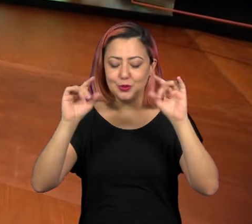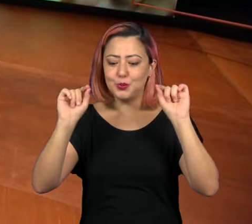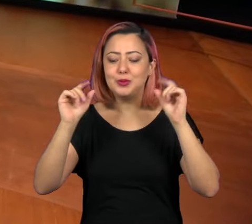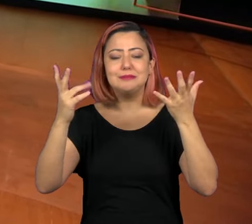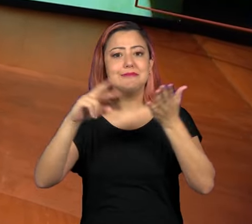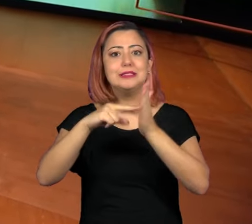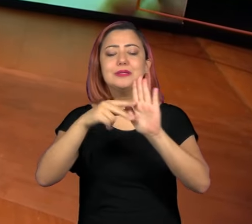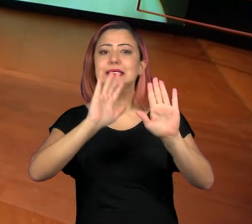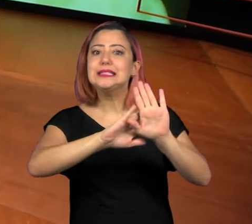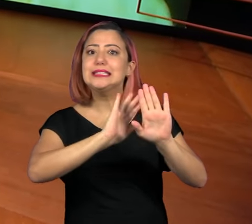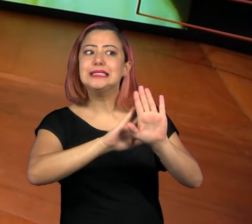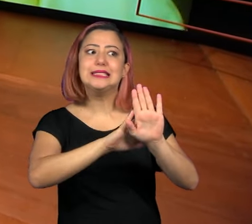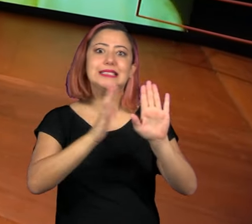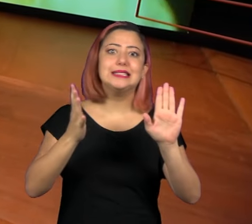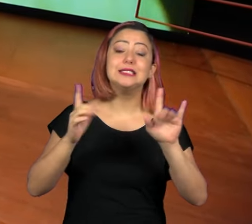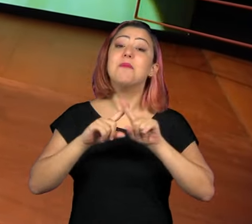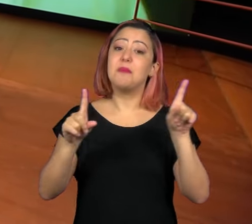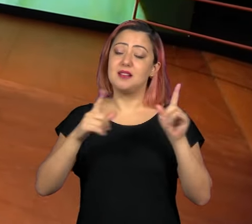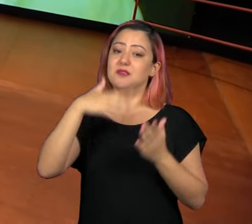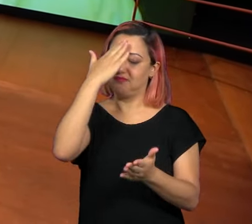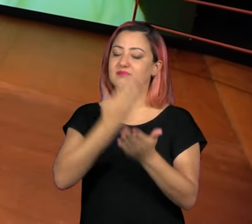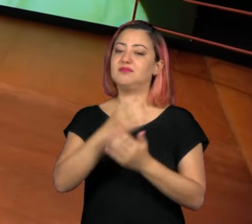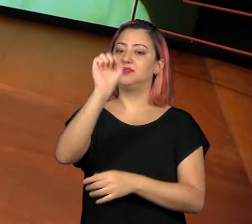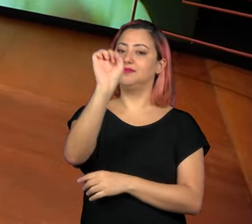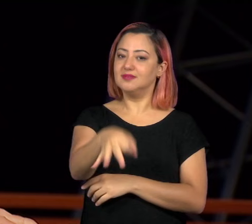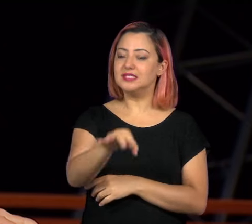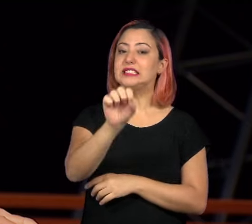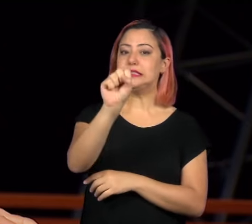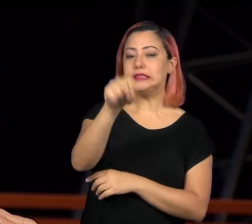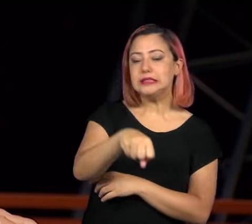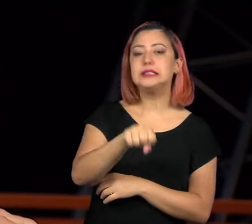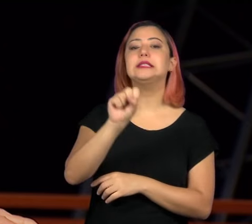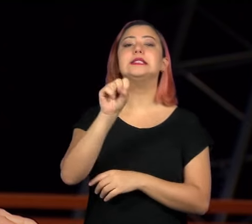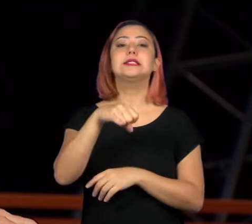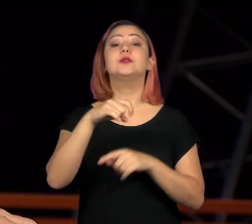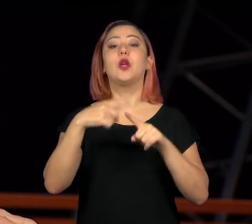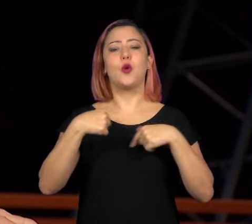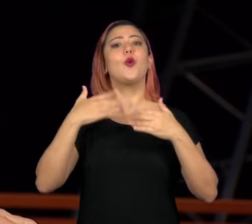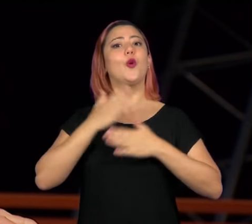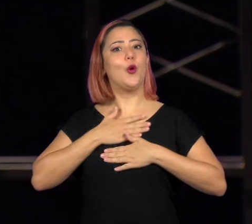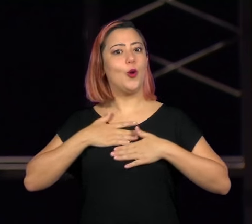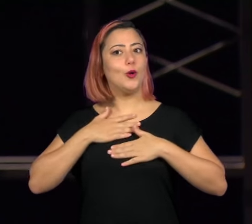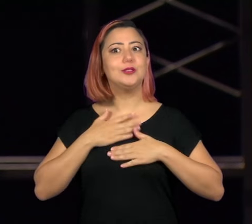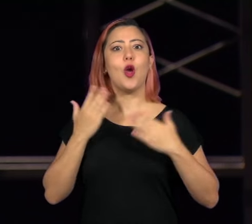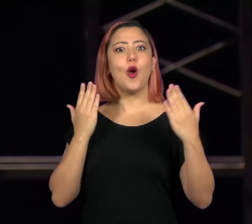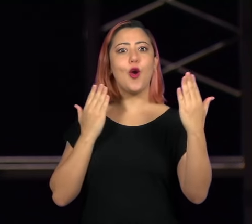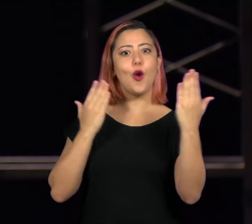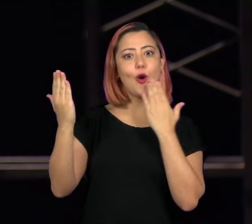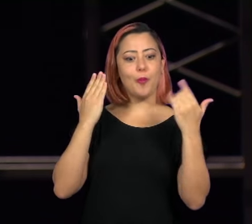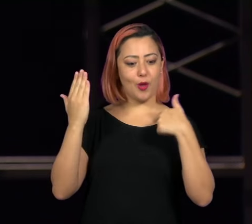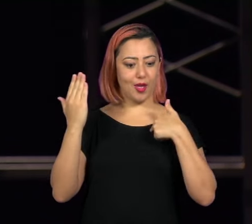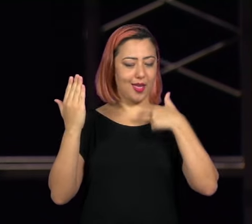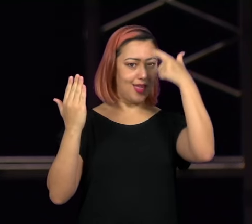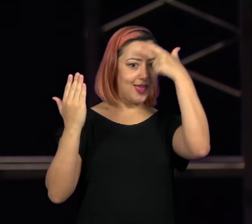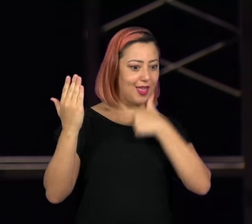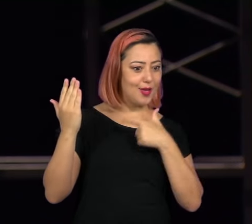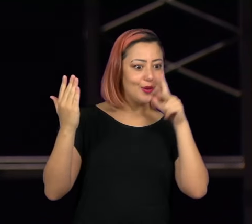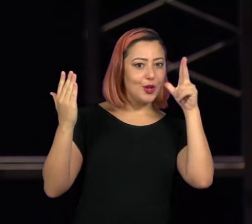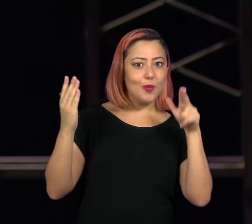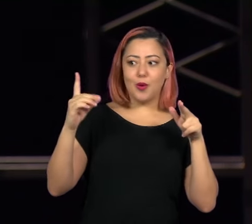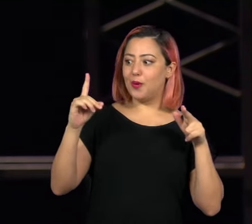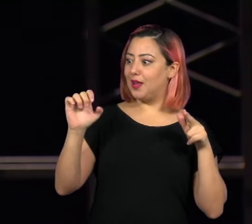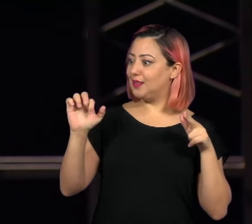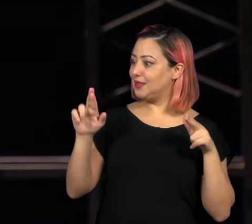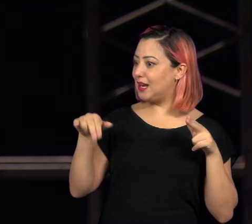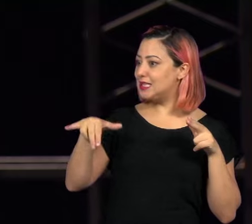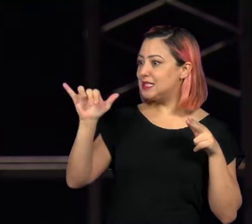isso, mas eu acho que ela está certa. Eu gostei muito quando ela falou isso, entende? Porque eu sou livre